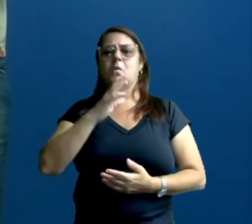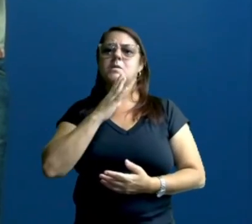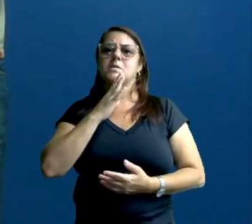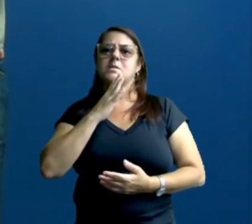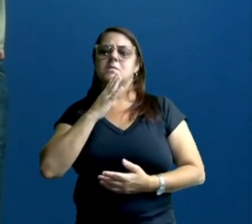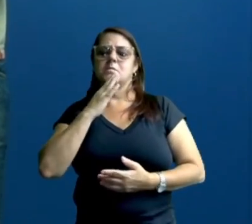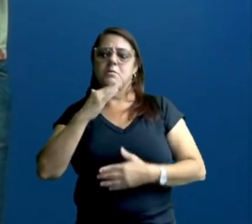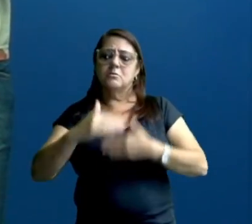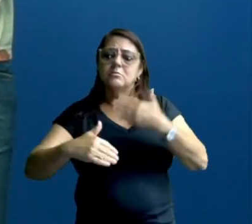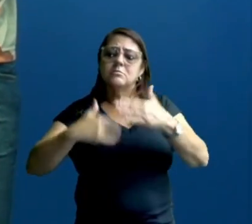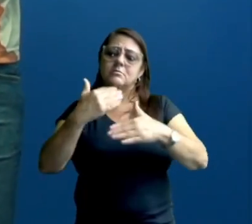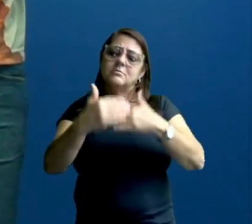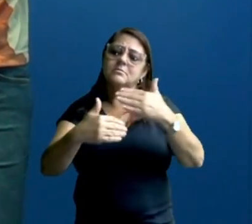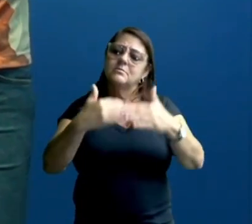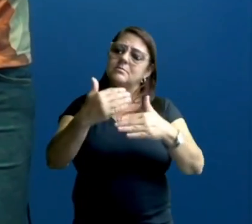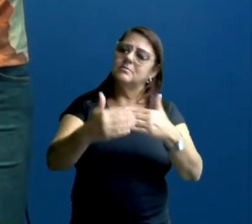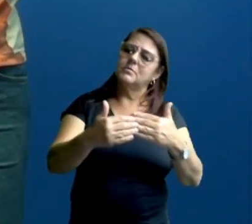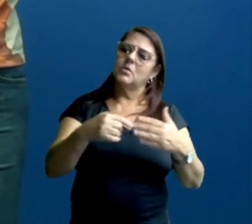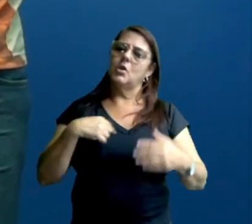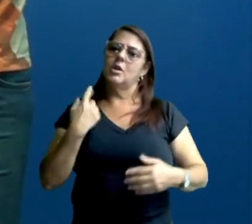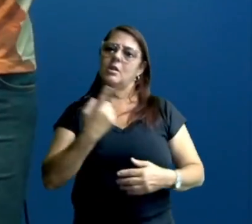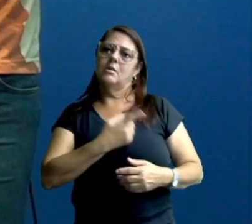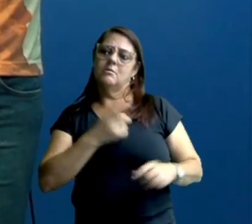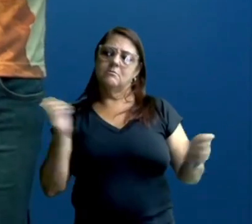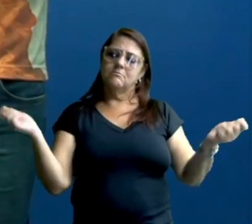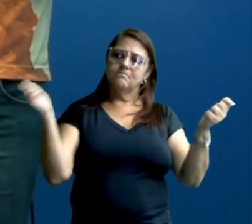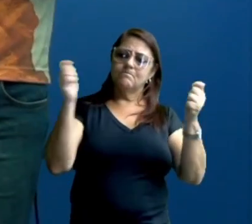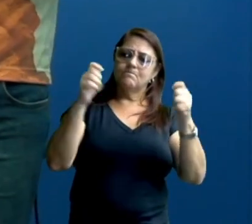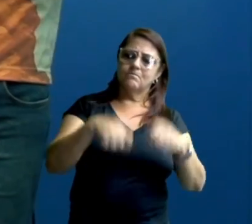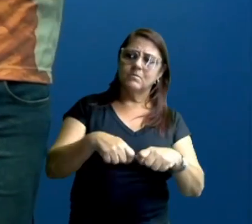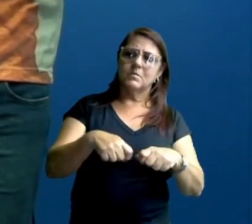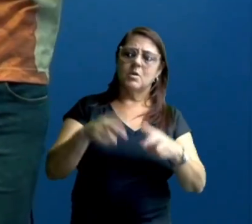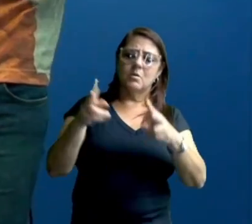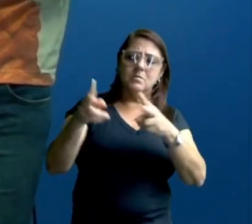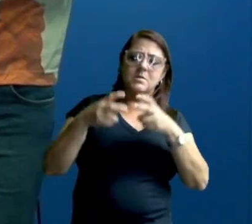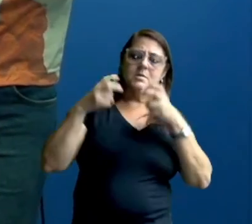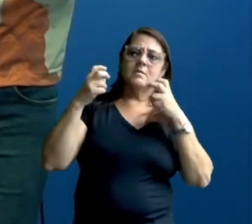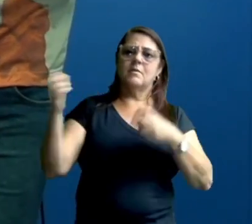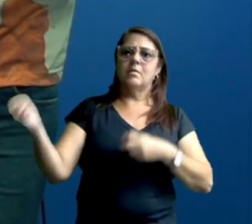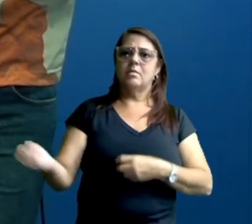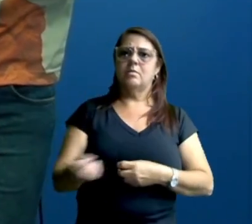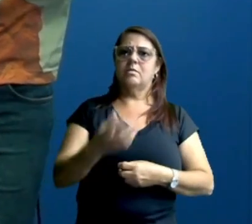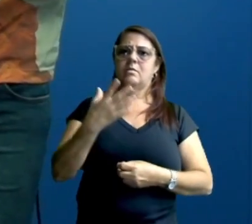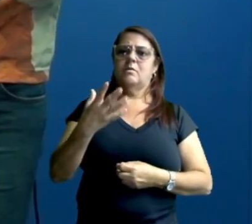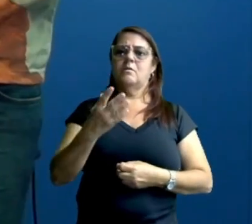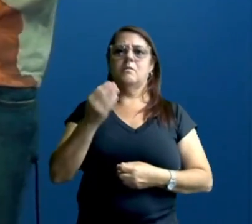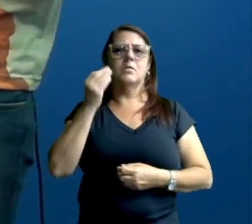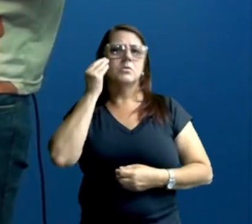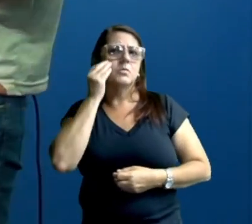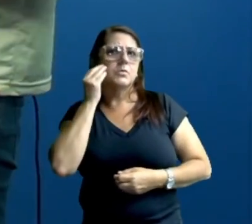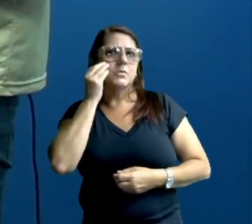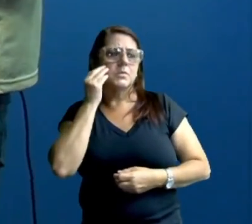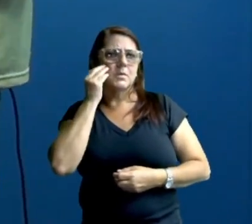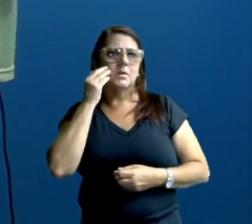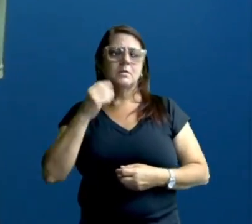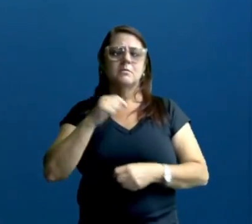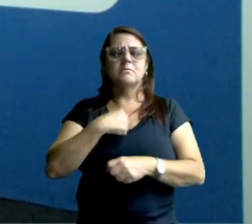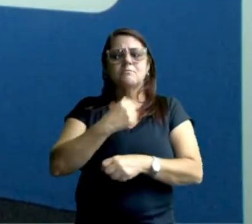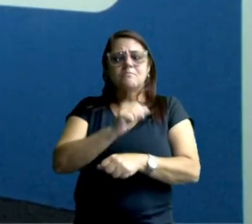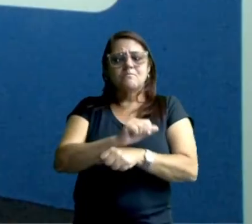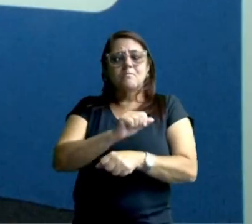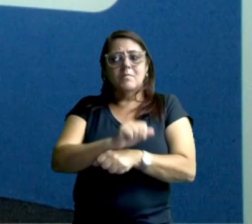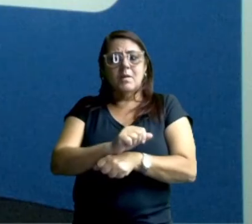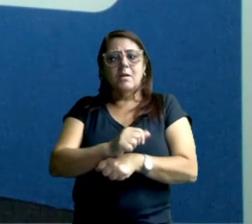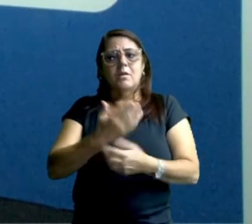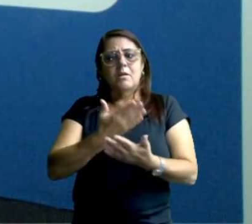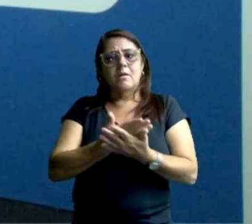conhecimento vai fazer com que nós nos tornemos capazes de enxergar novas possibilidades. Eu espero que